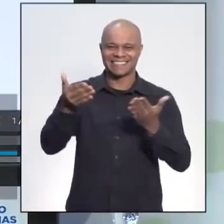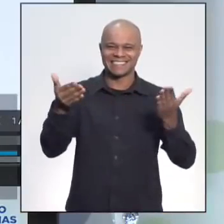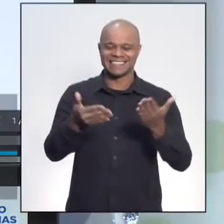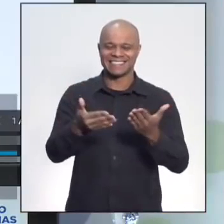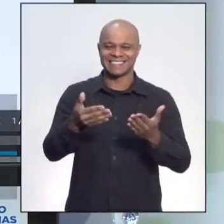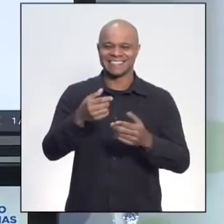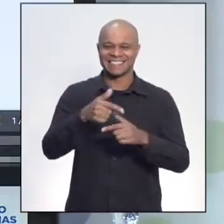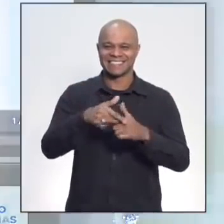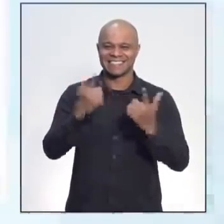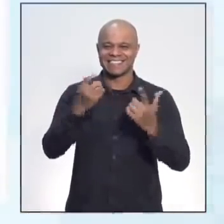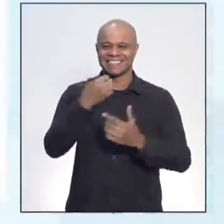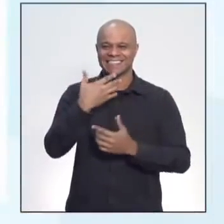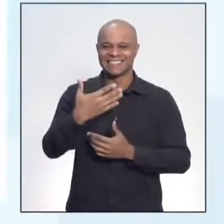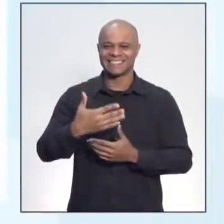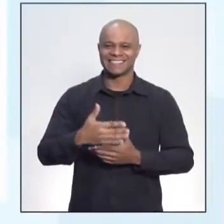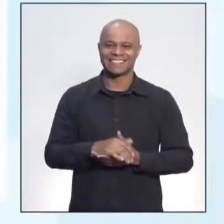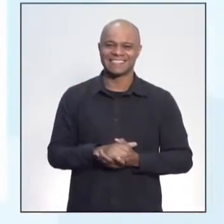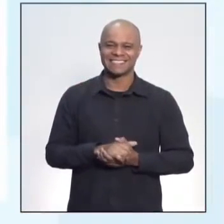Boa sorte!